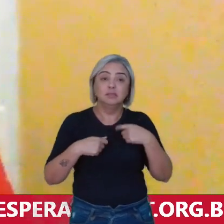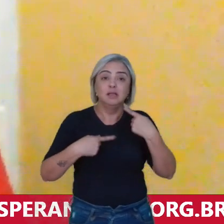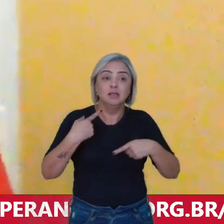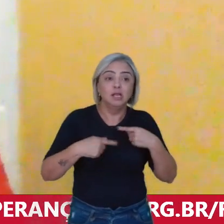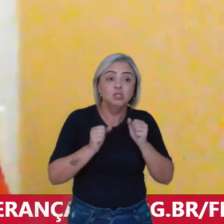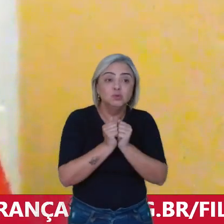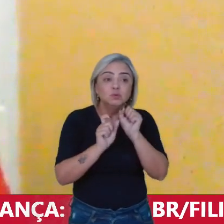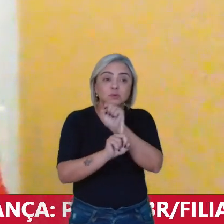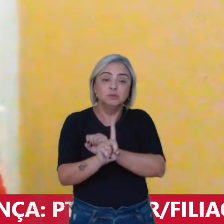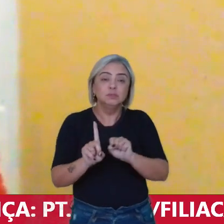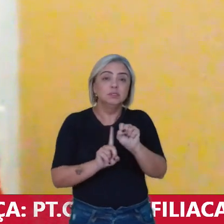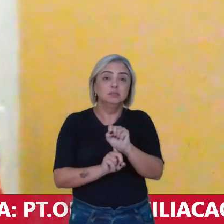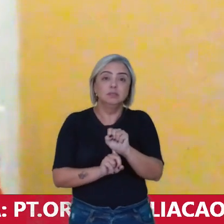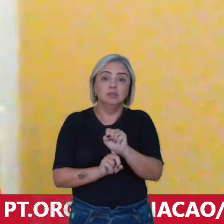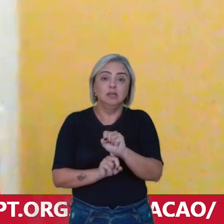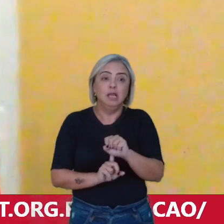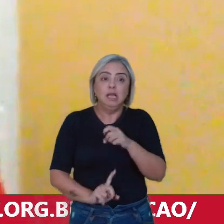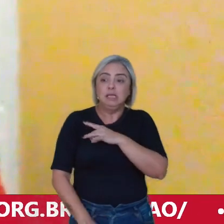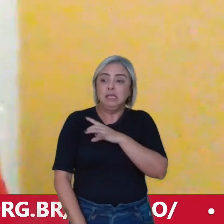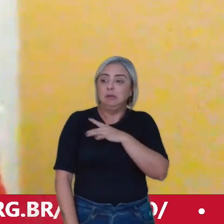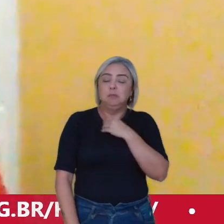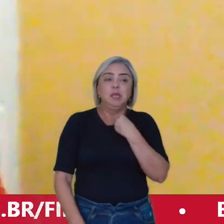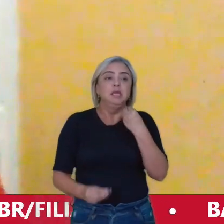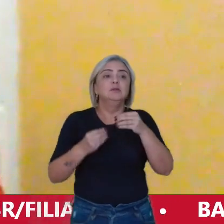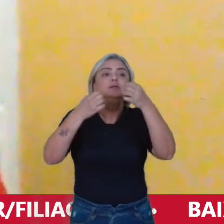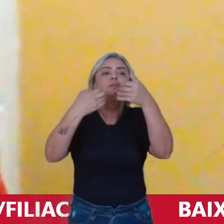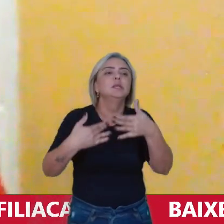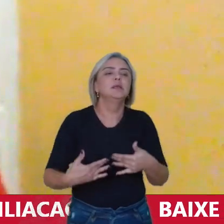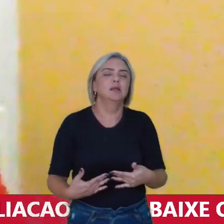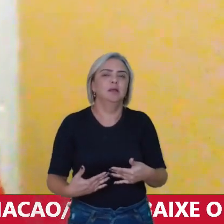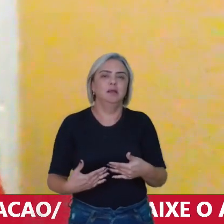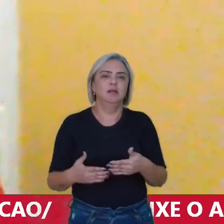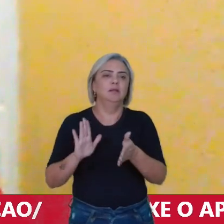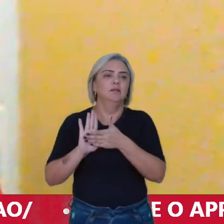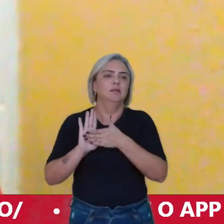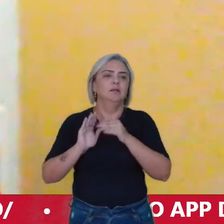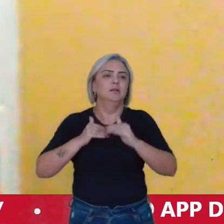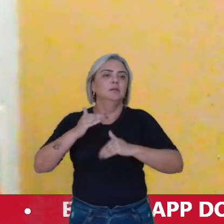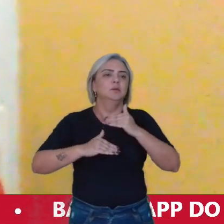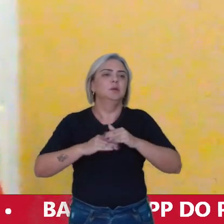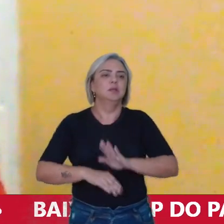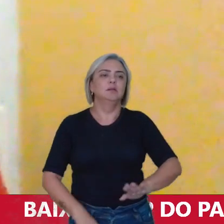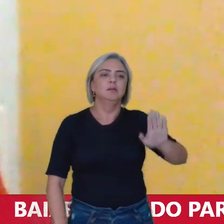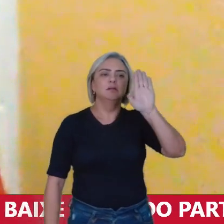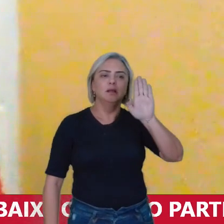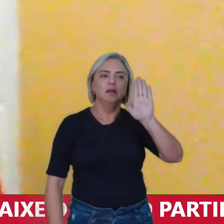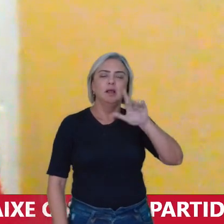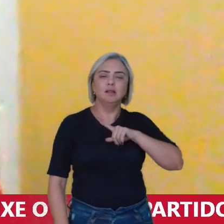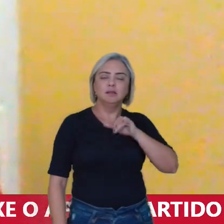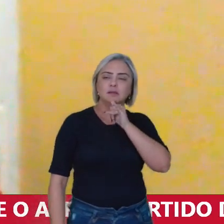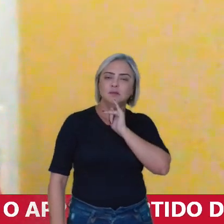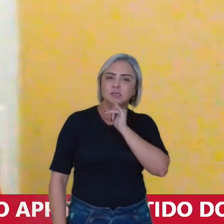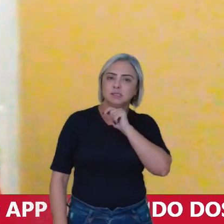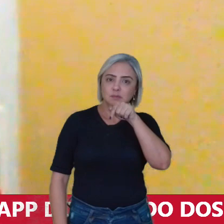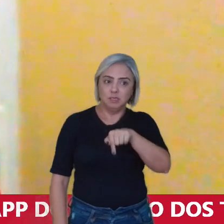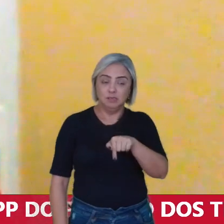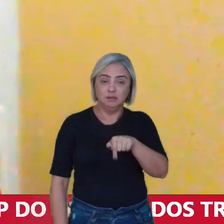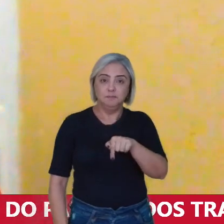com a sociedade. A gente não tem que ter medo de estar colocando isso no processo eleitoral. A gente tem um exemplo